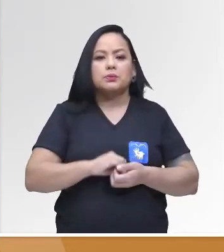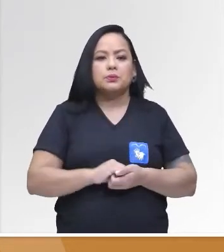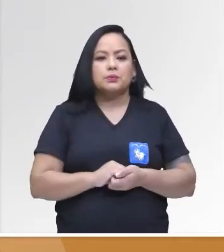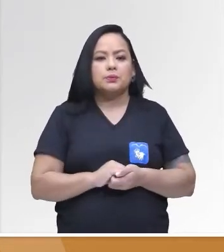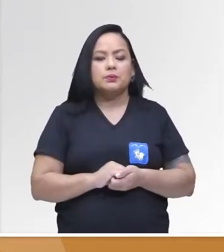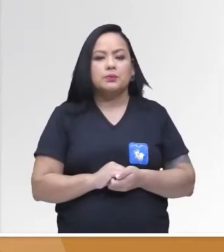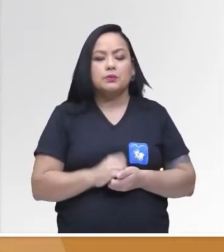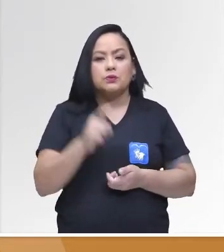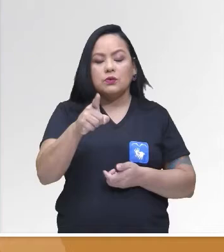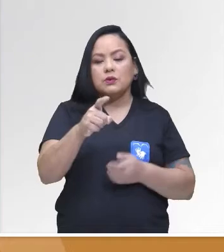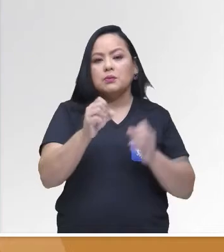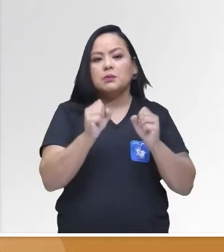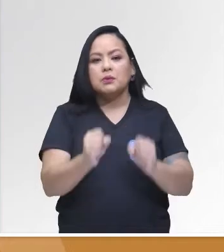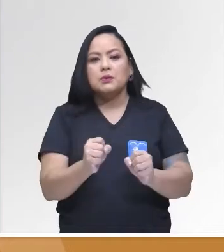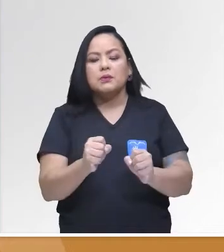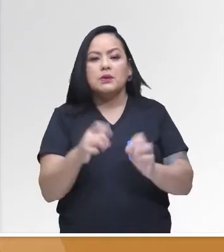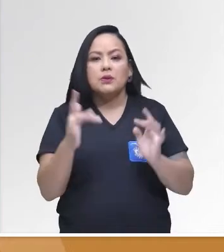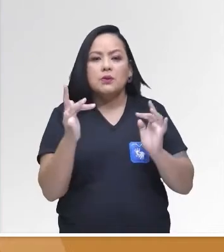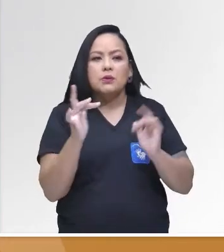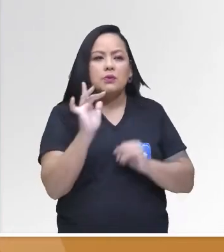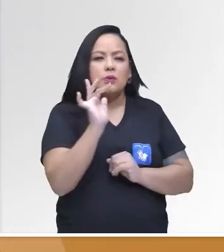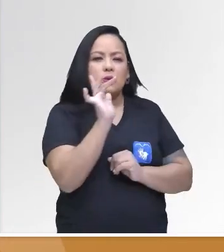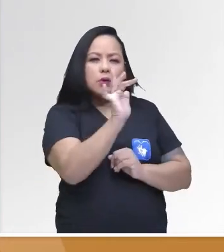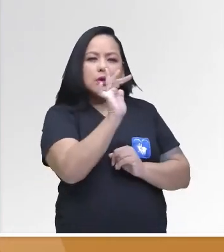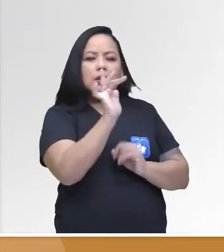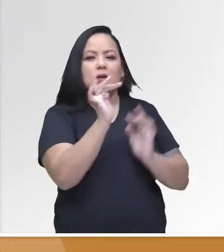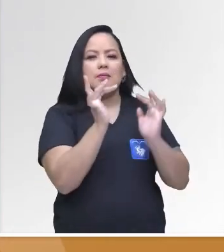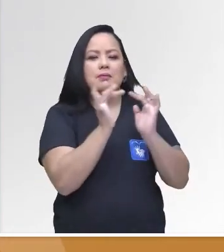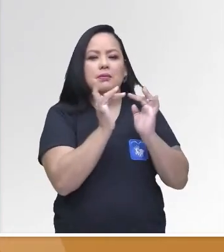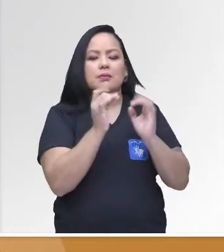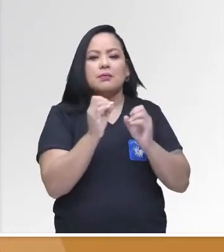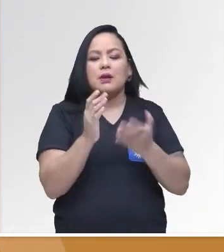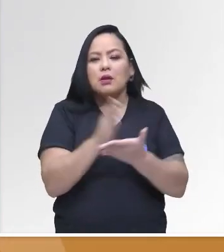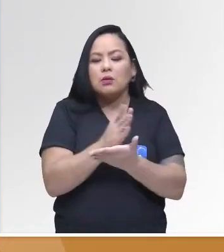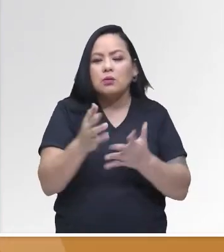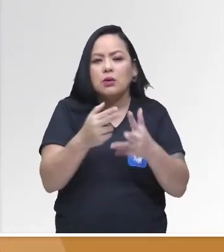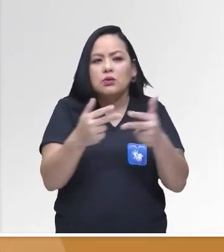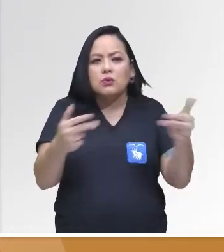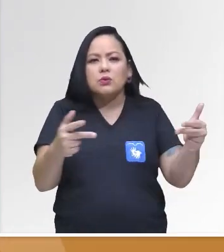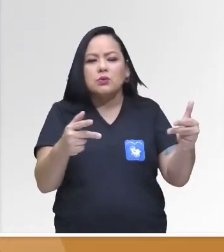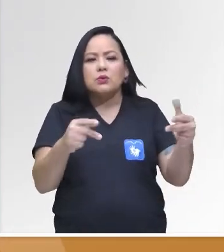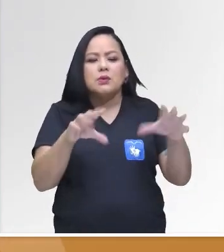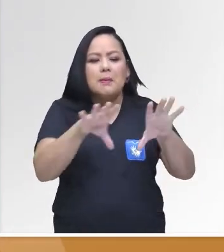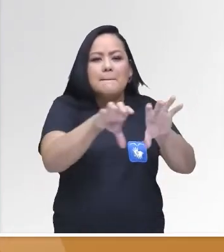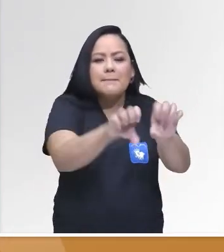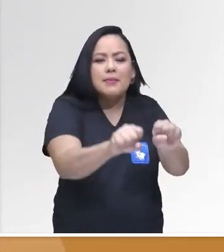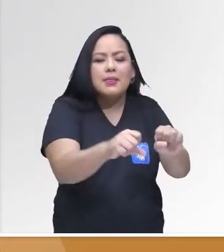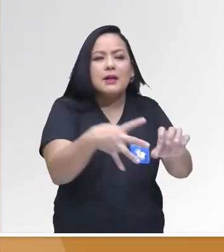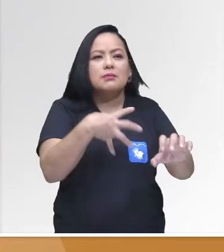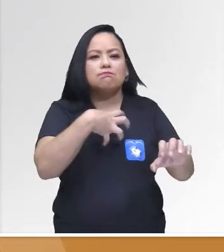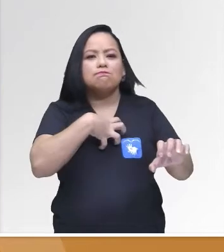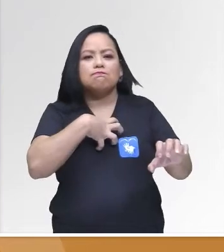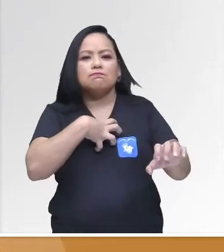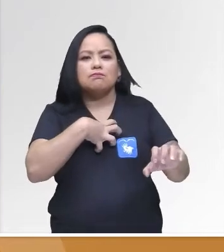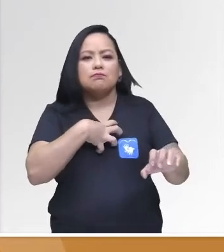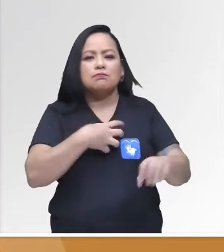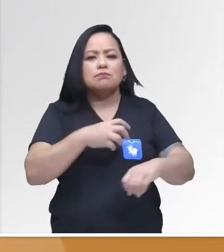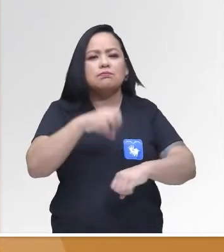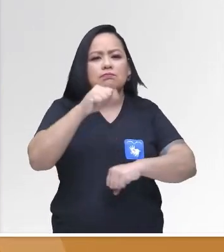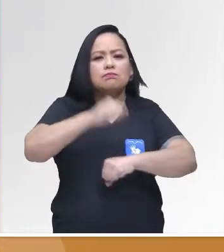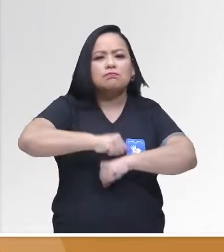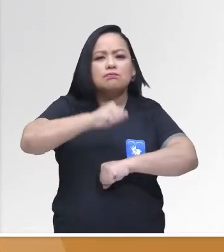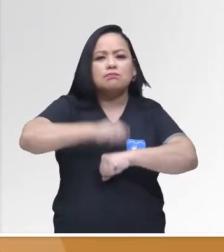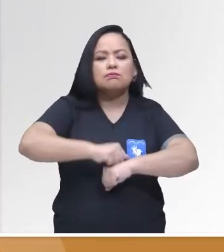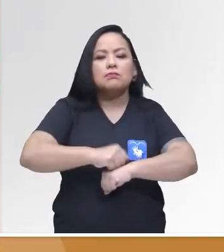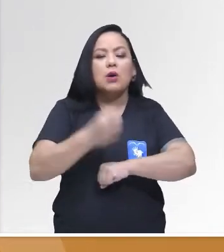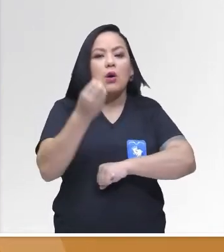que você pode tocar, algumas coisas que você pode pegar e sentir concreto. E